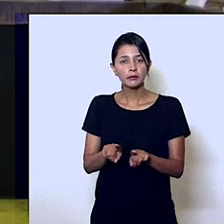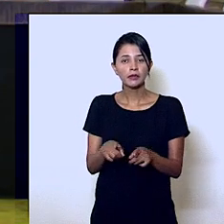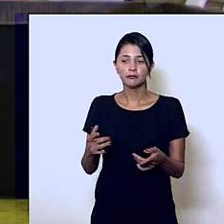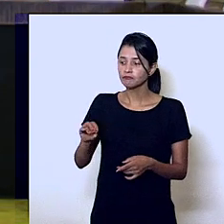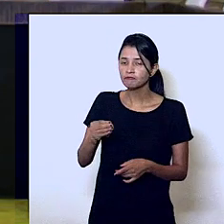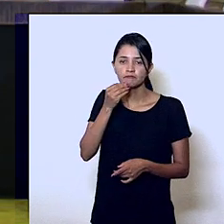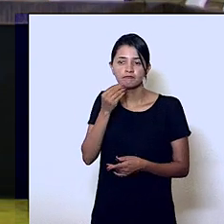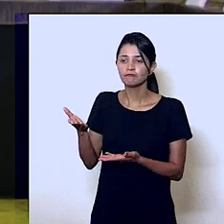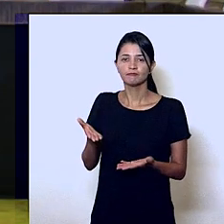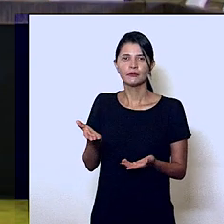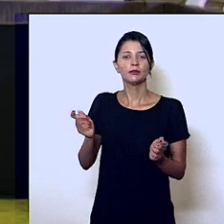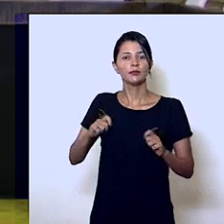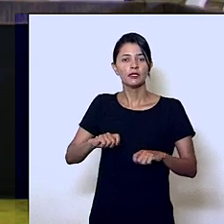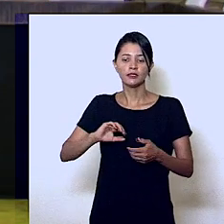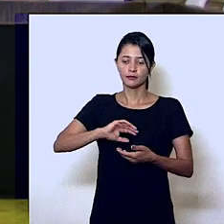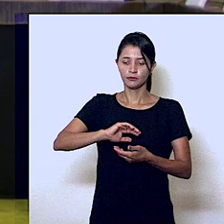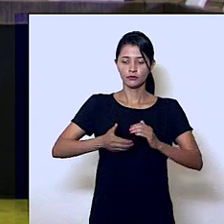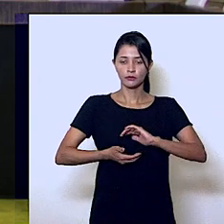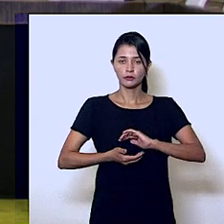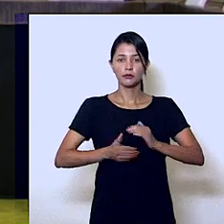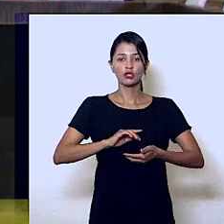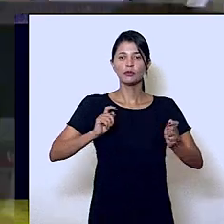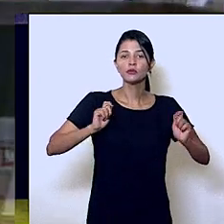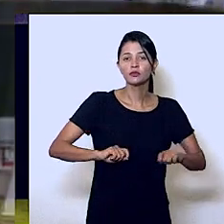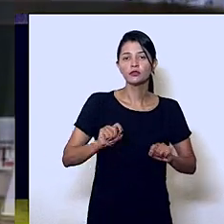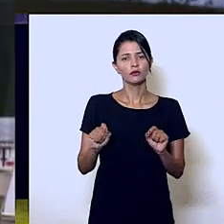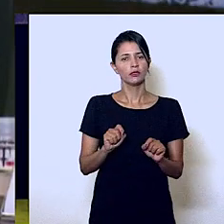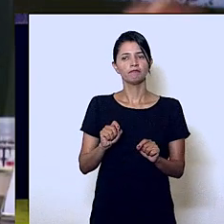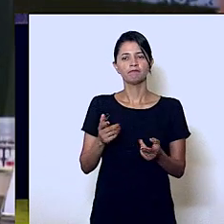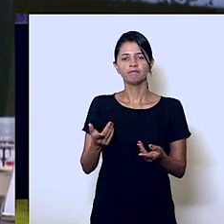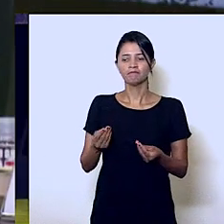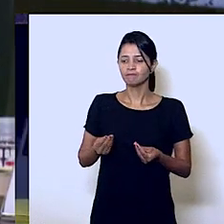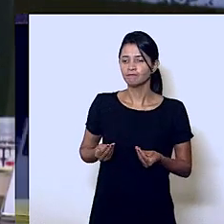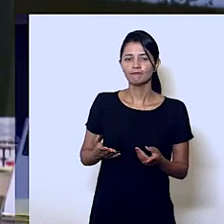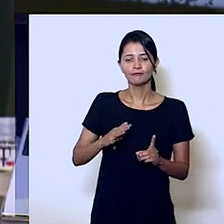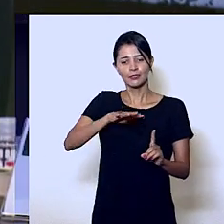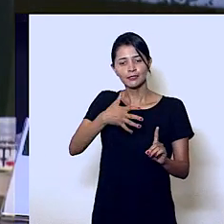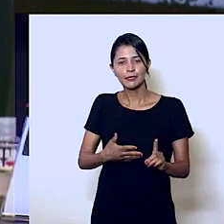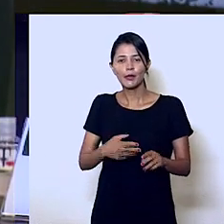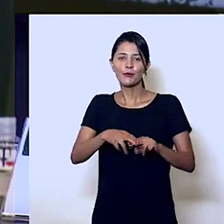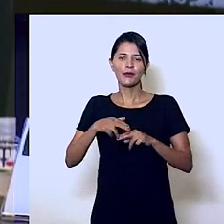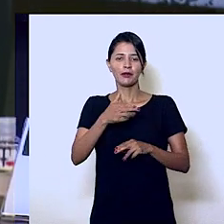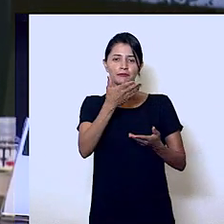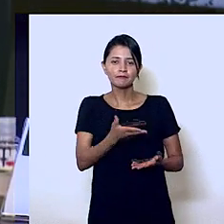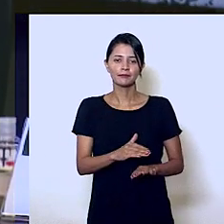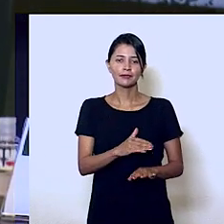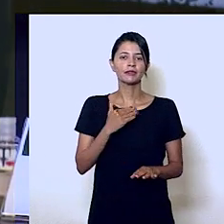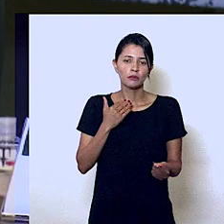Itamaraty pudesse prestar, por ocasião do falecimento, as honras fúnebres, mas de, nesse momento